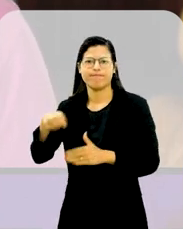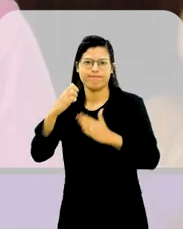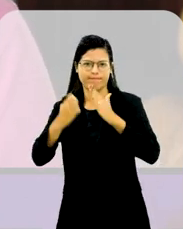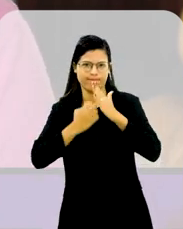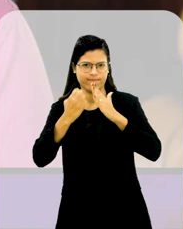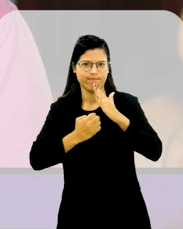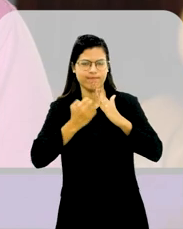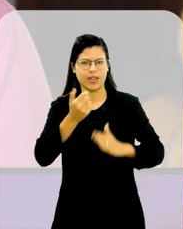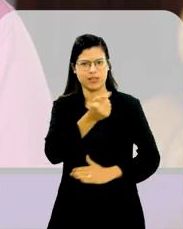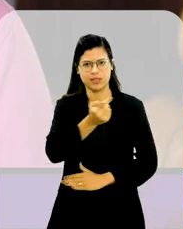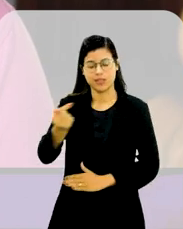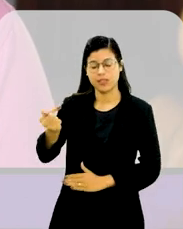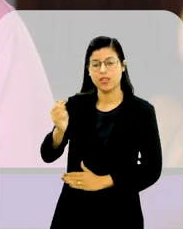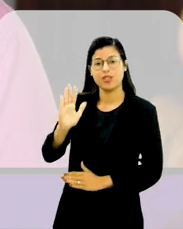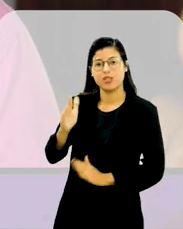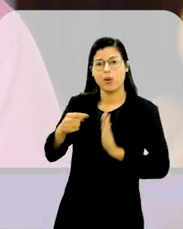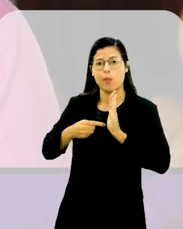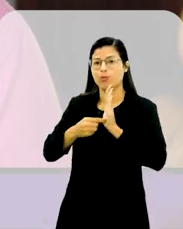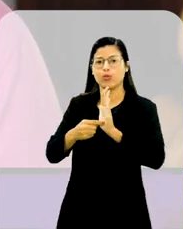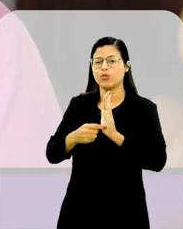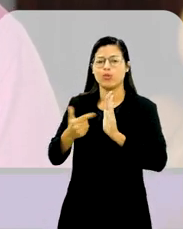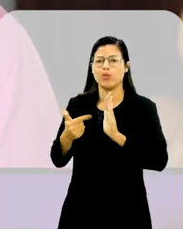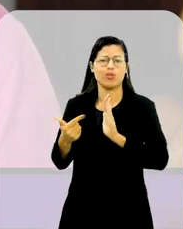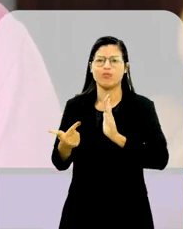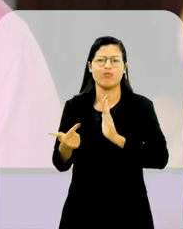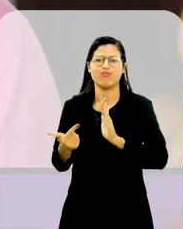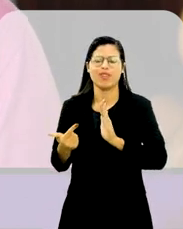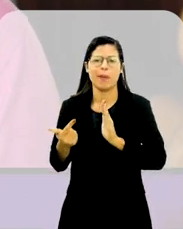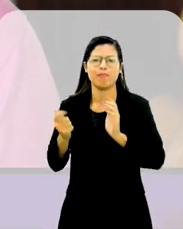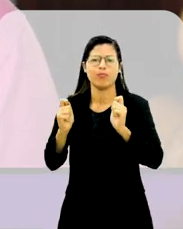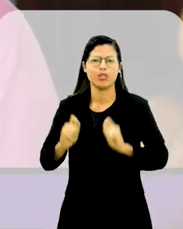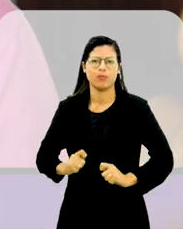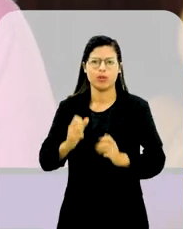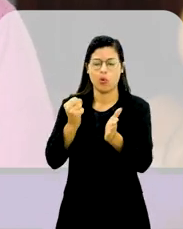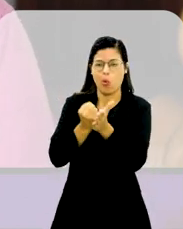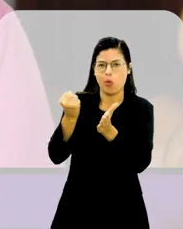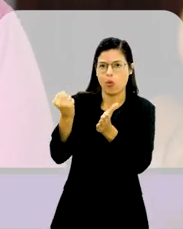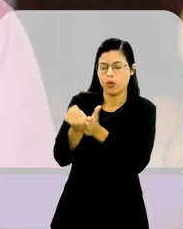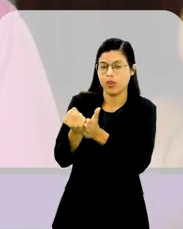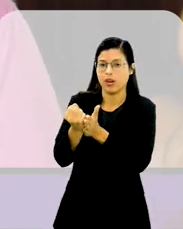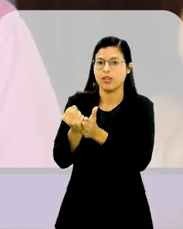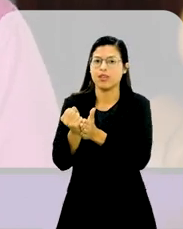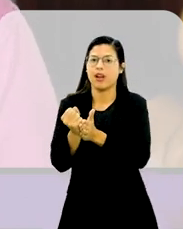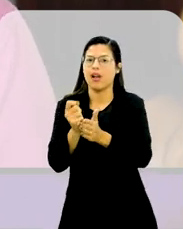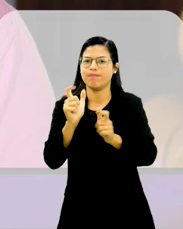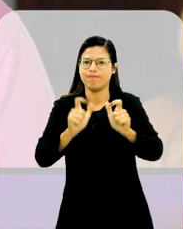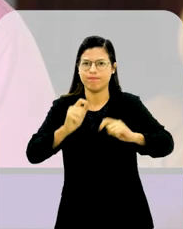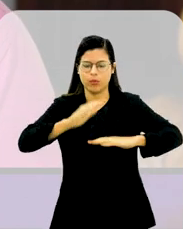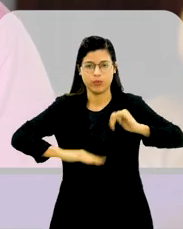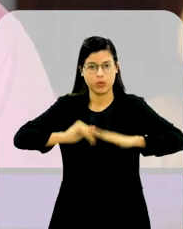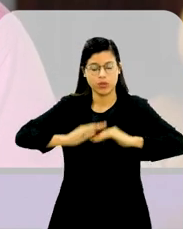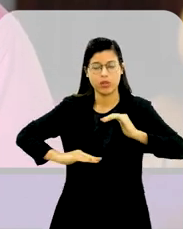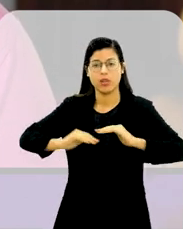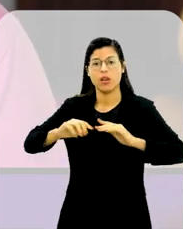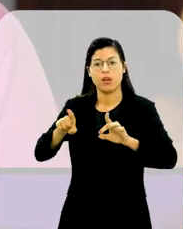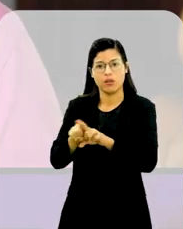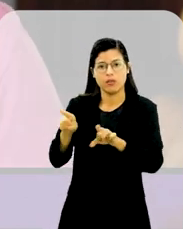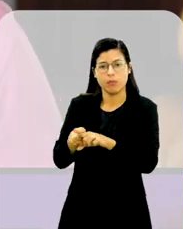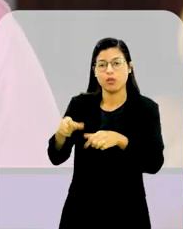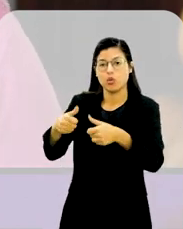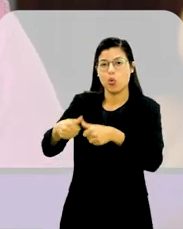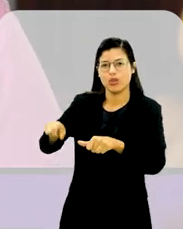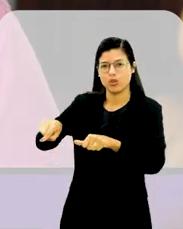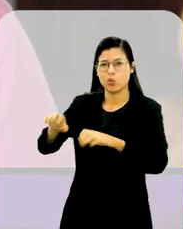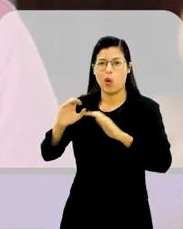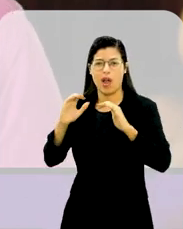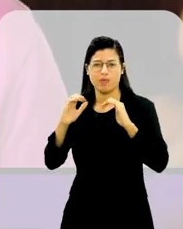que já demonstrou que não tem a menor capacidade eh de contratar jogadores não tem a menor capacidade de permanecer